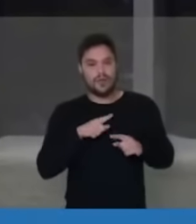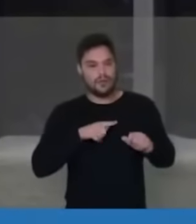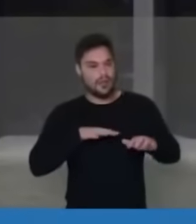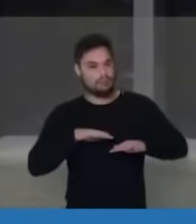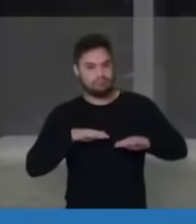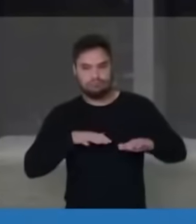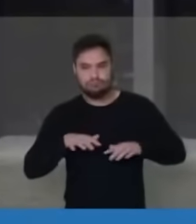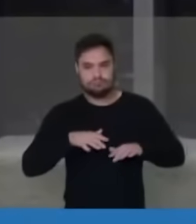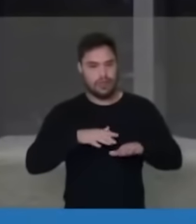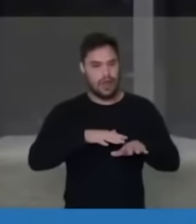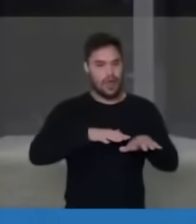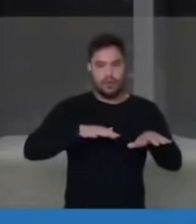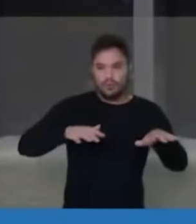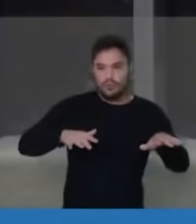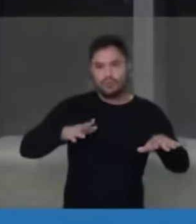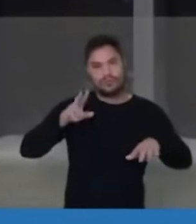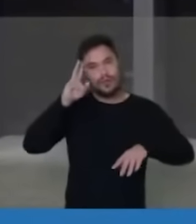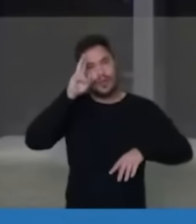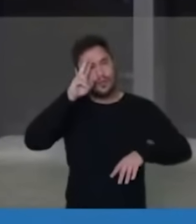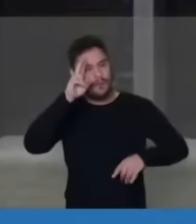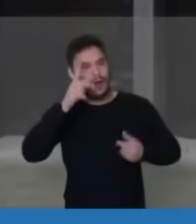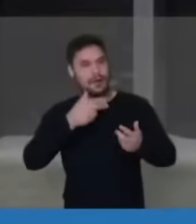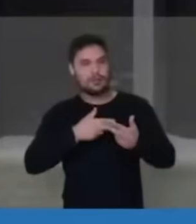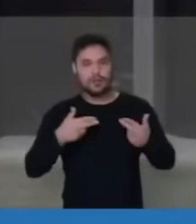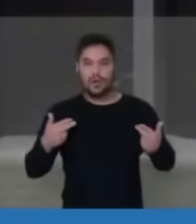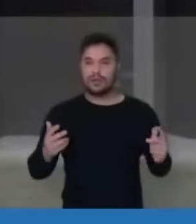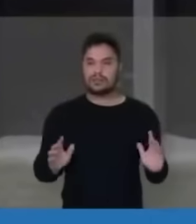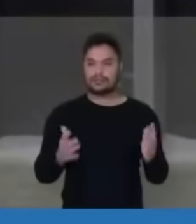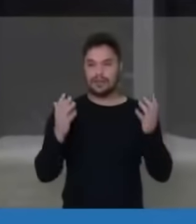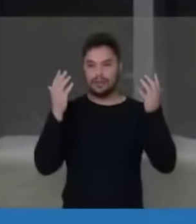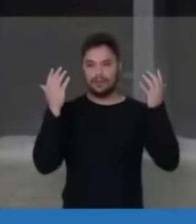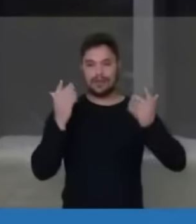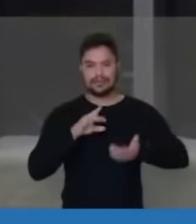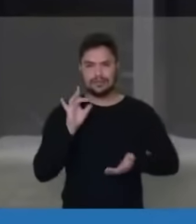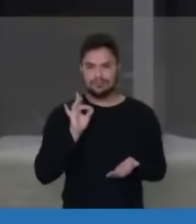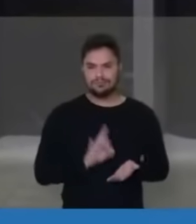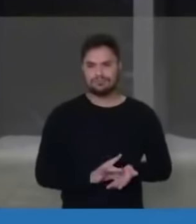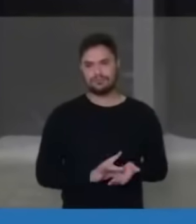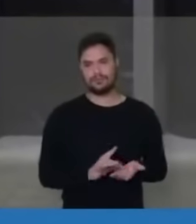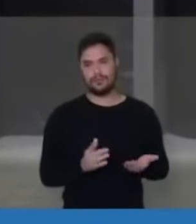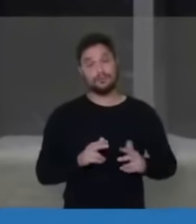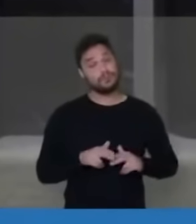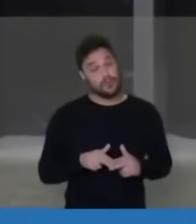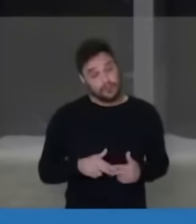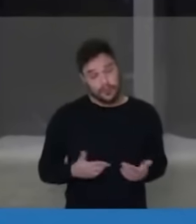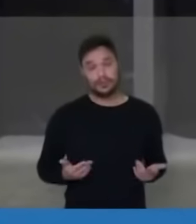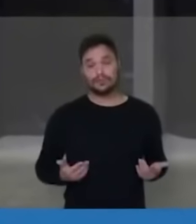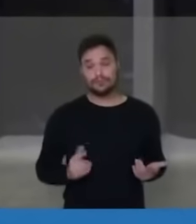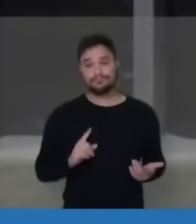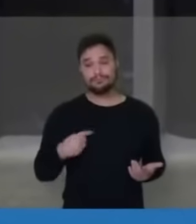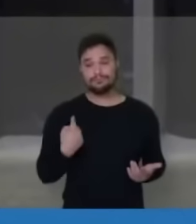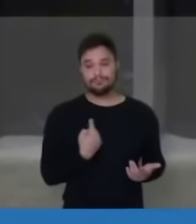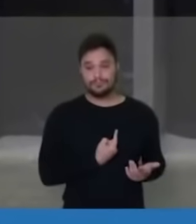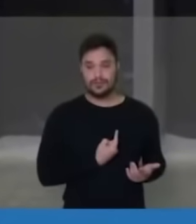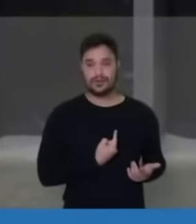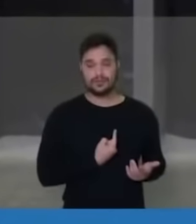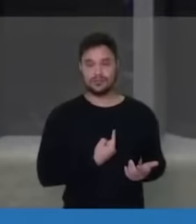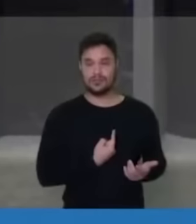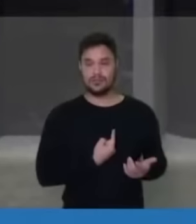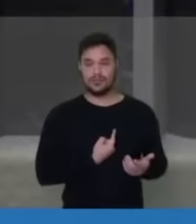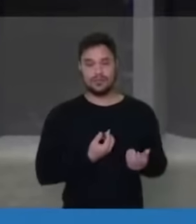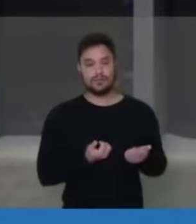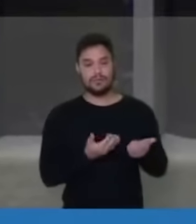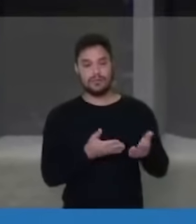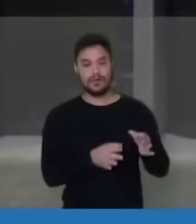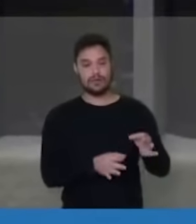tem rua, tem memória, tem celebração de fato. Portanto, nós estamos apenas fazendo